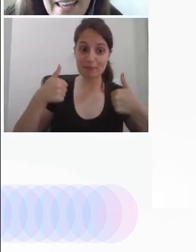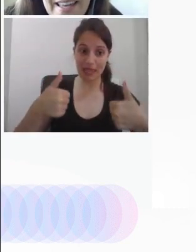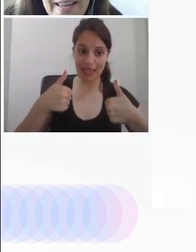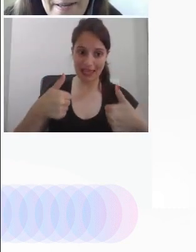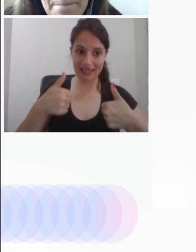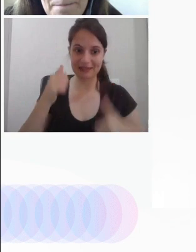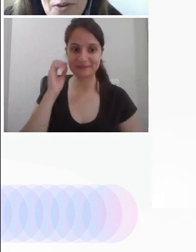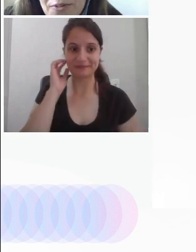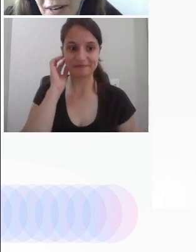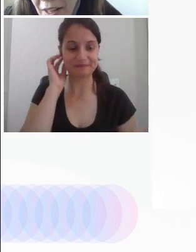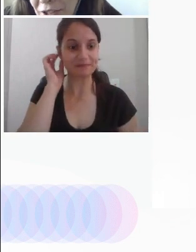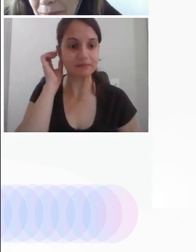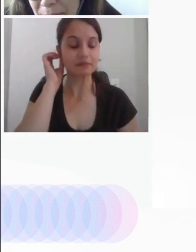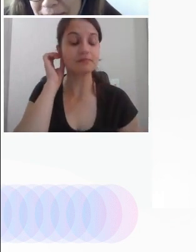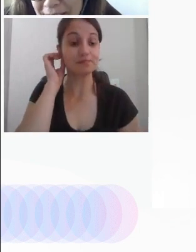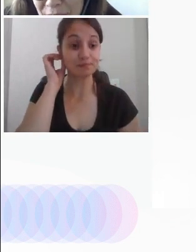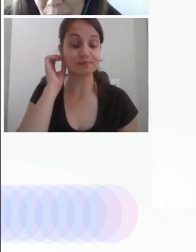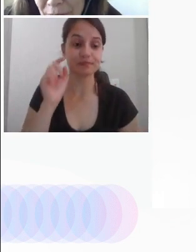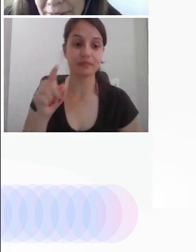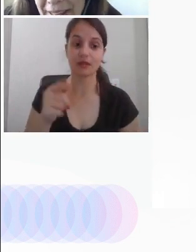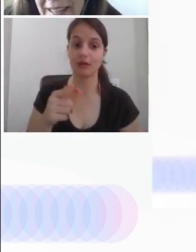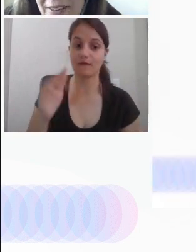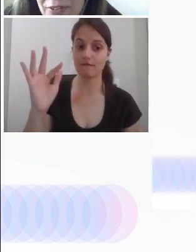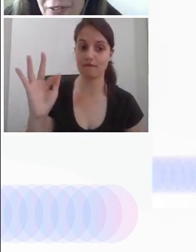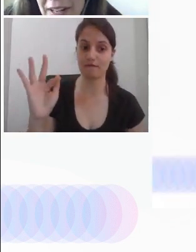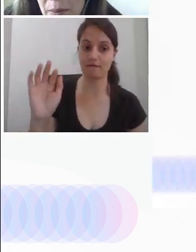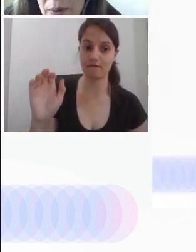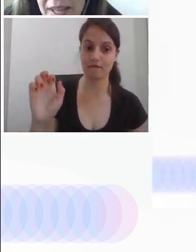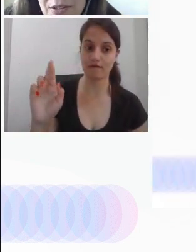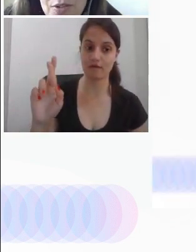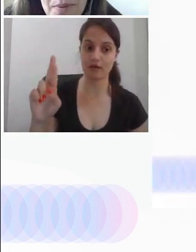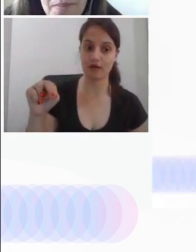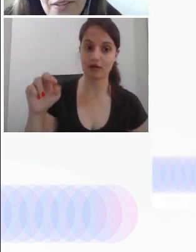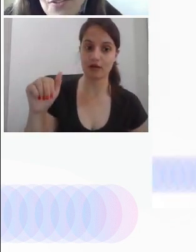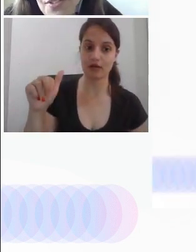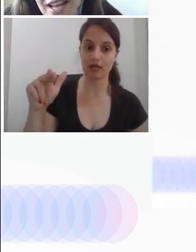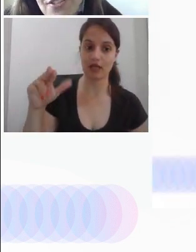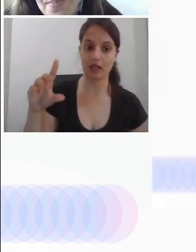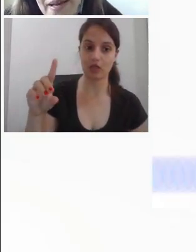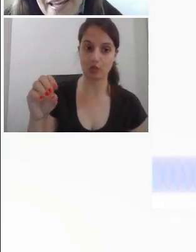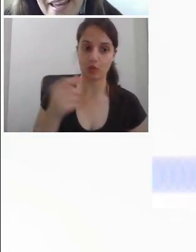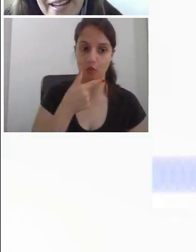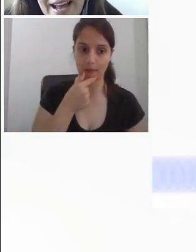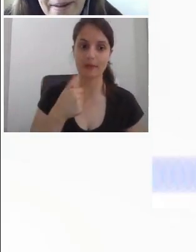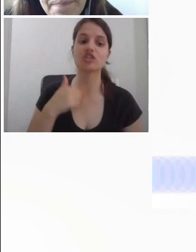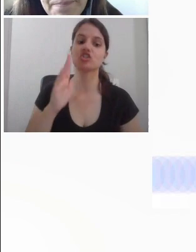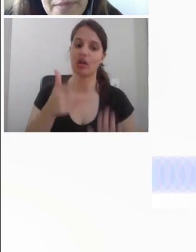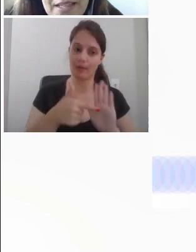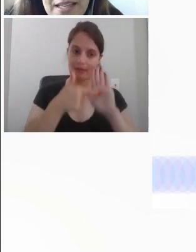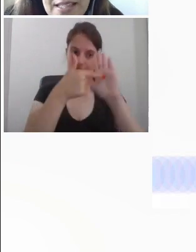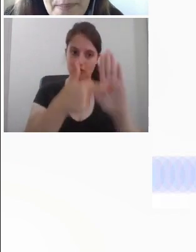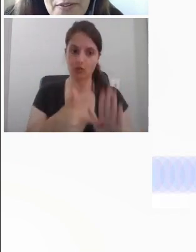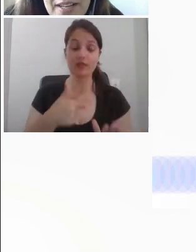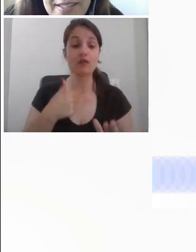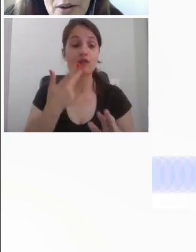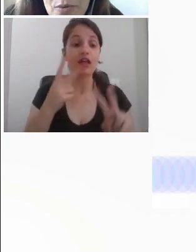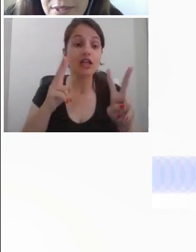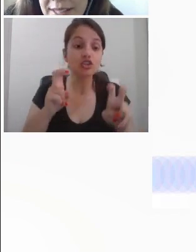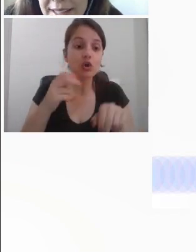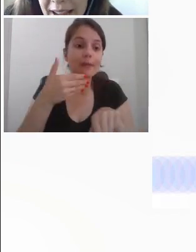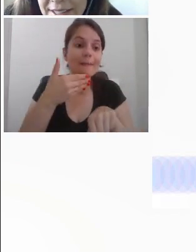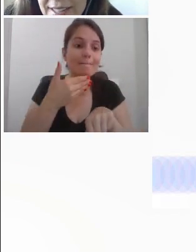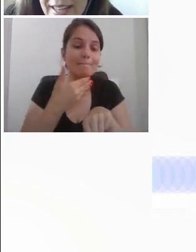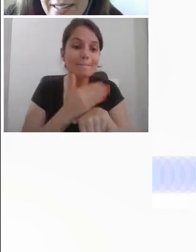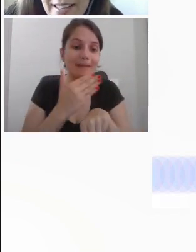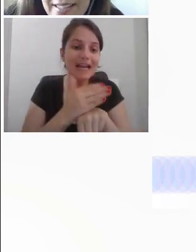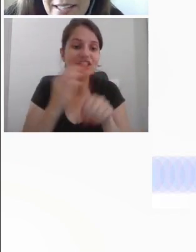eh então o Fernando já me apresentou né eu vou falar um pouquinho sobre métodos ágeis para RH espero trazer alguns